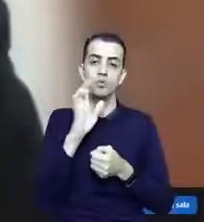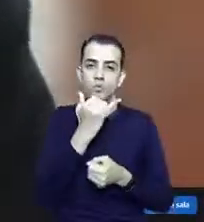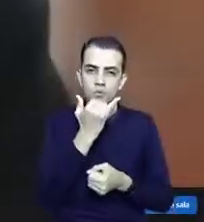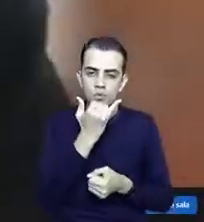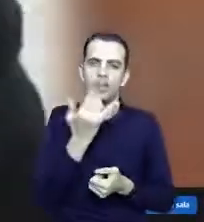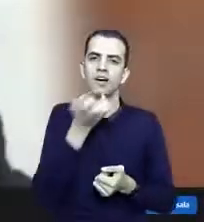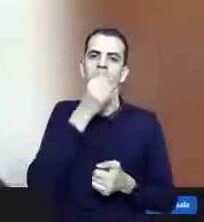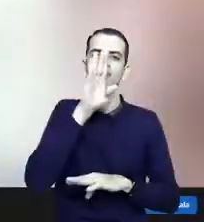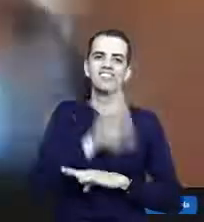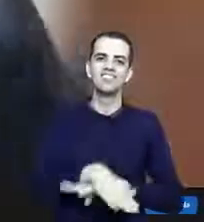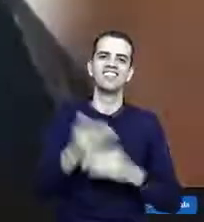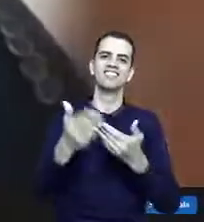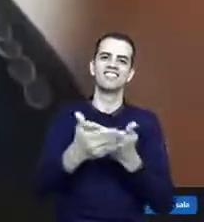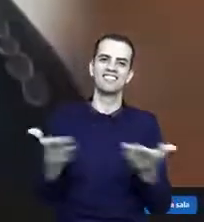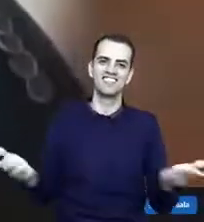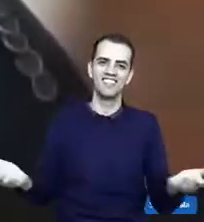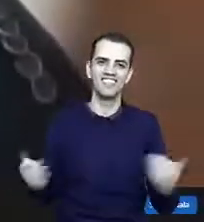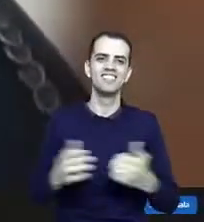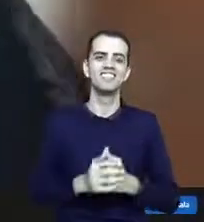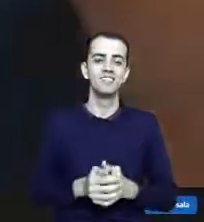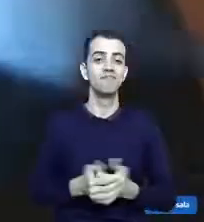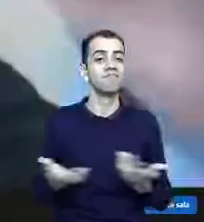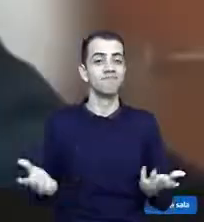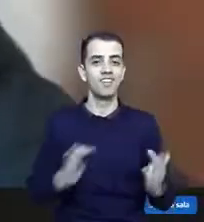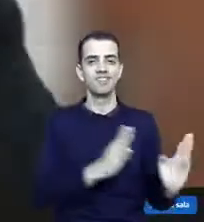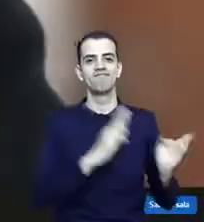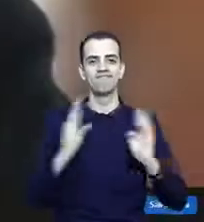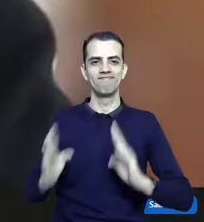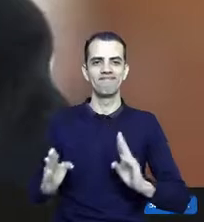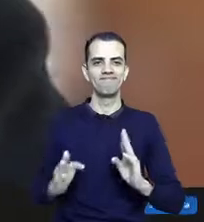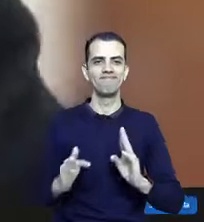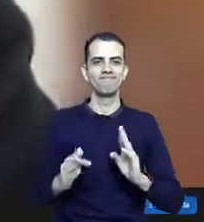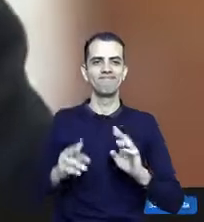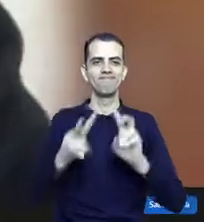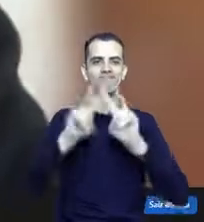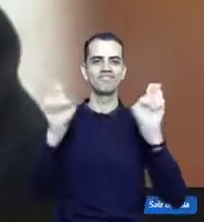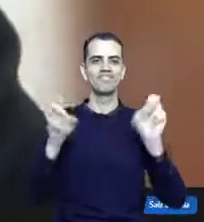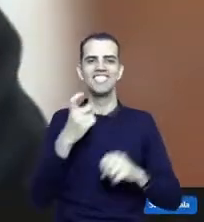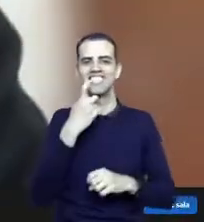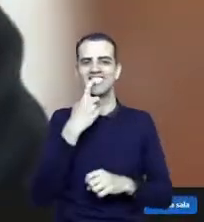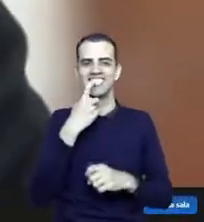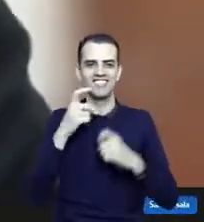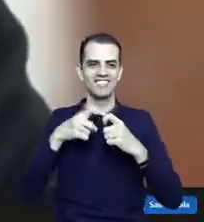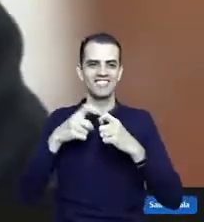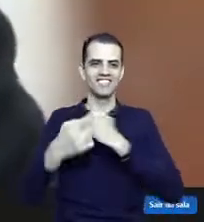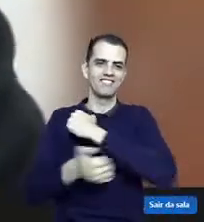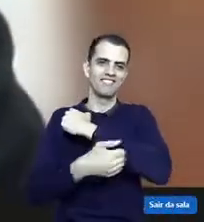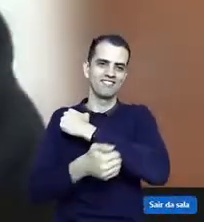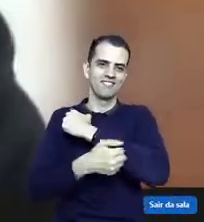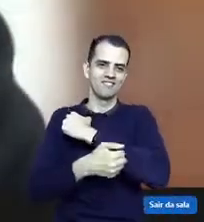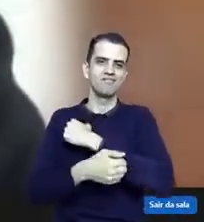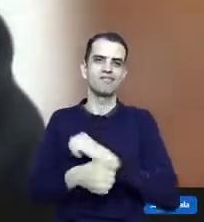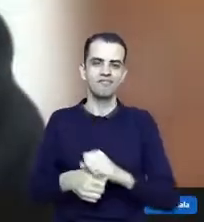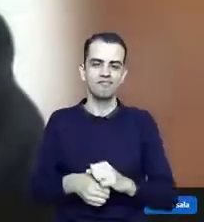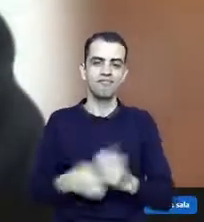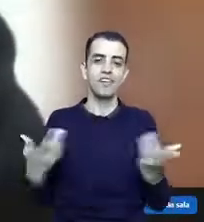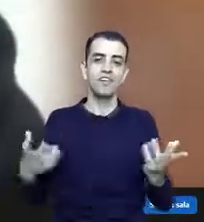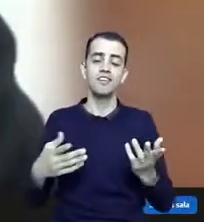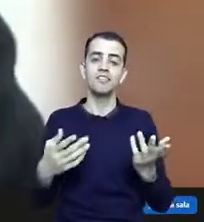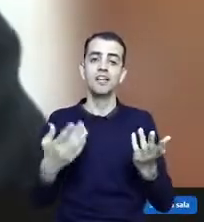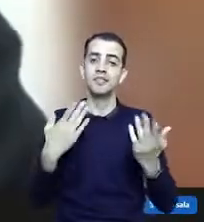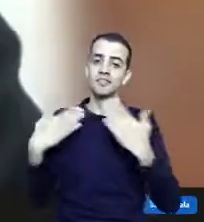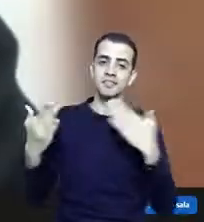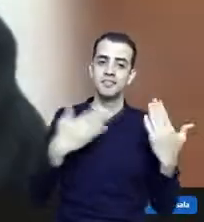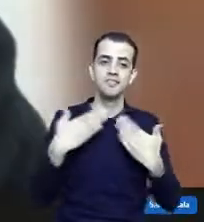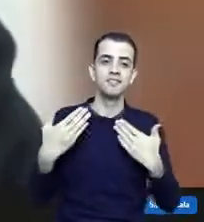boa tarde a todos. Então, dando sequência a esse bloco de ortopedia, essa mesa será como tema o planejamento 3D